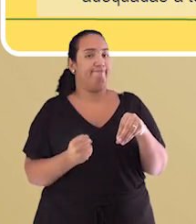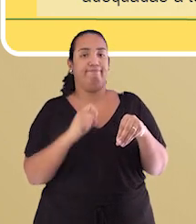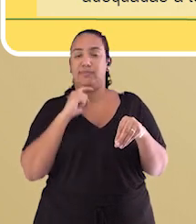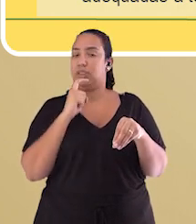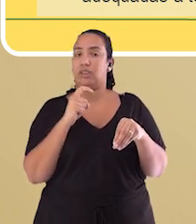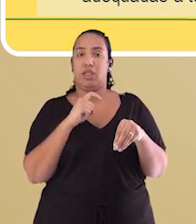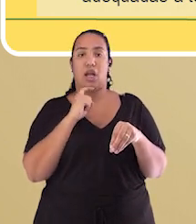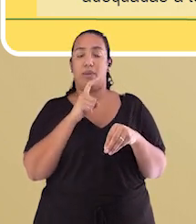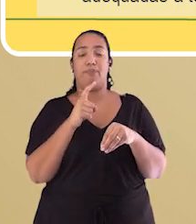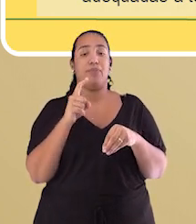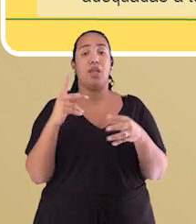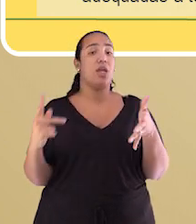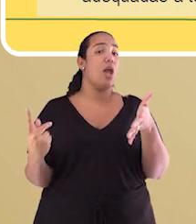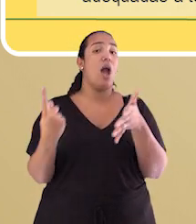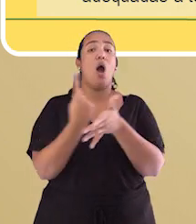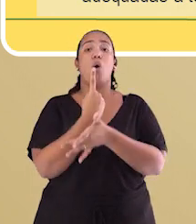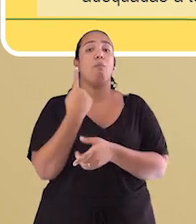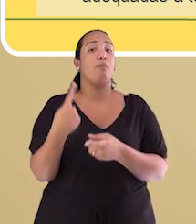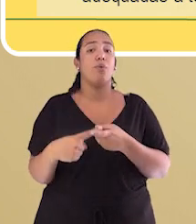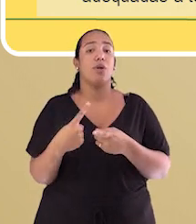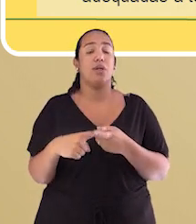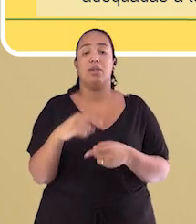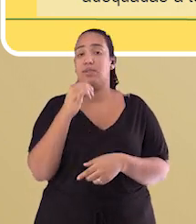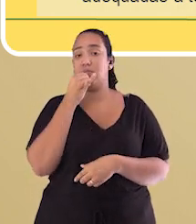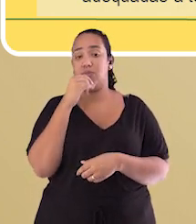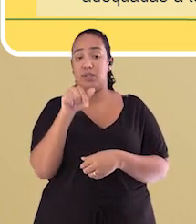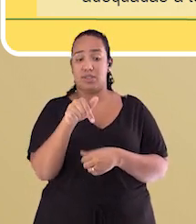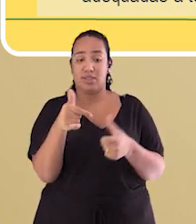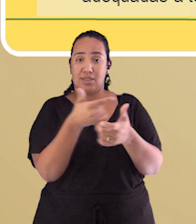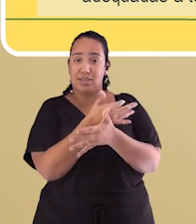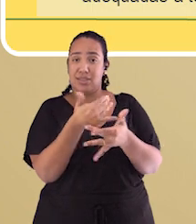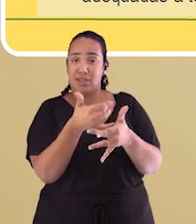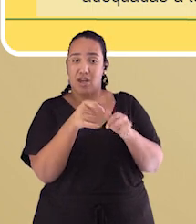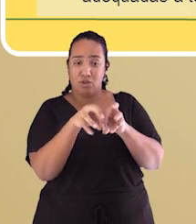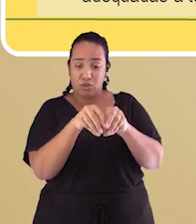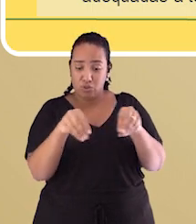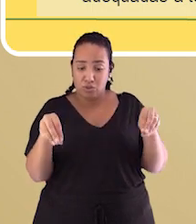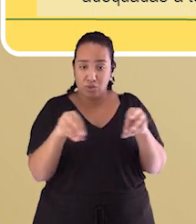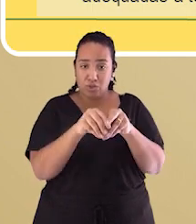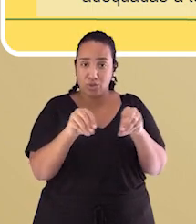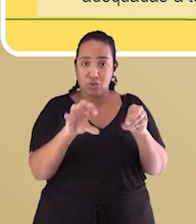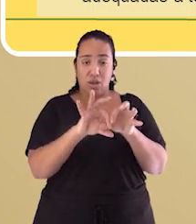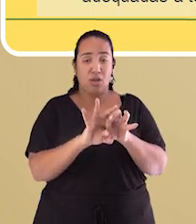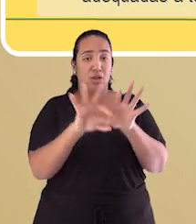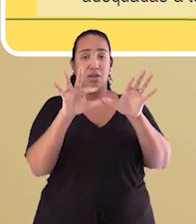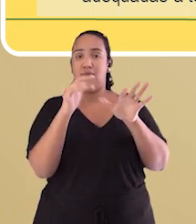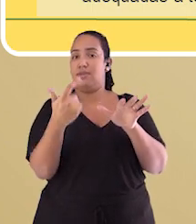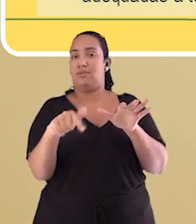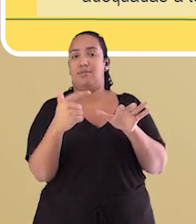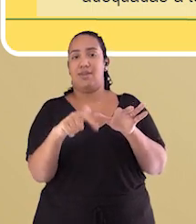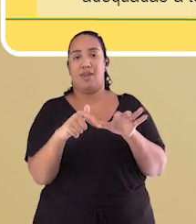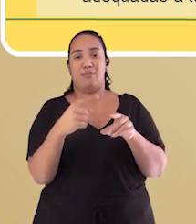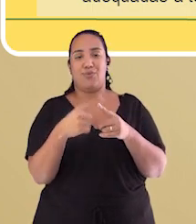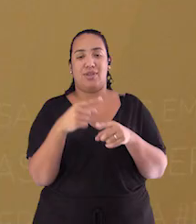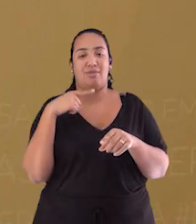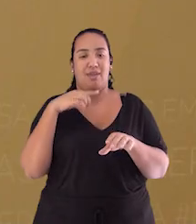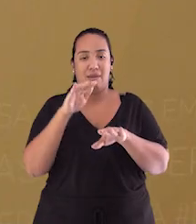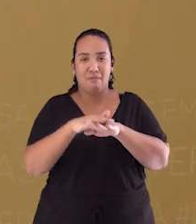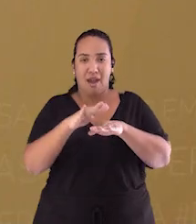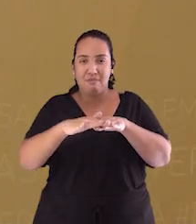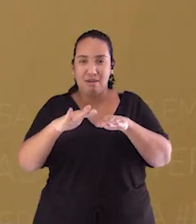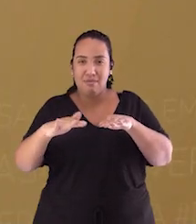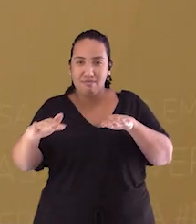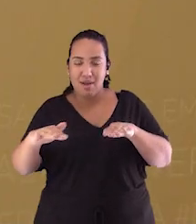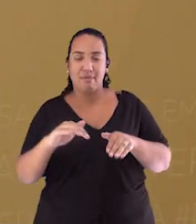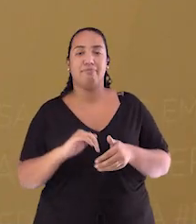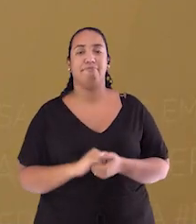que acontece principalmente em cidades que têm pouca área de solo livre, com cimento e asfalto.